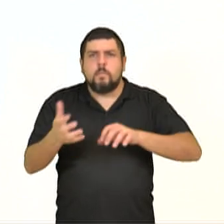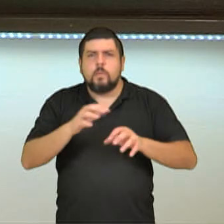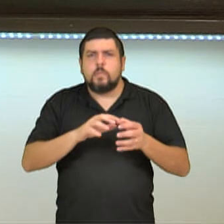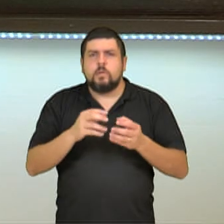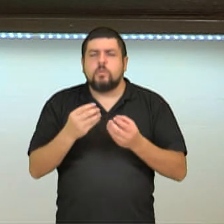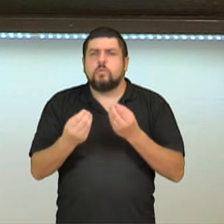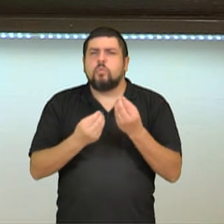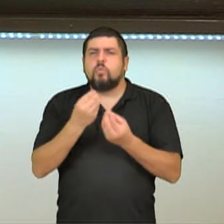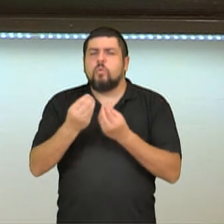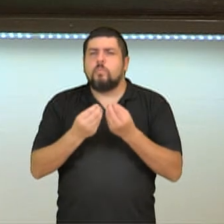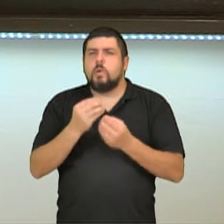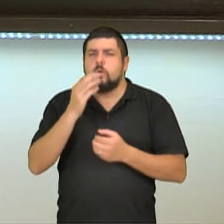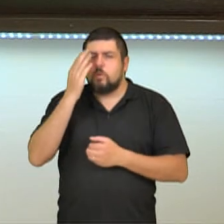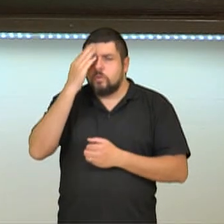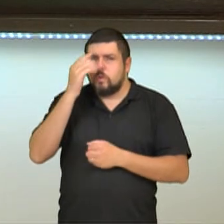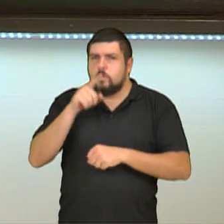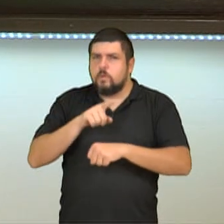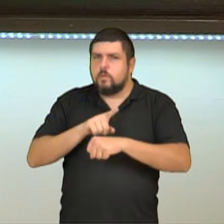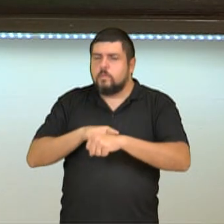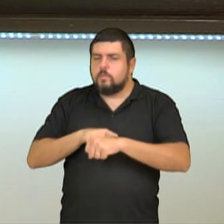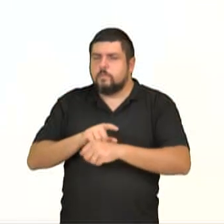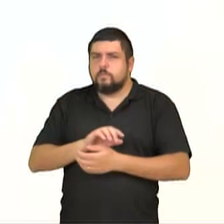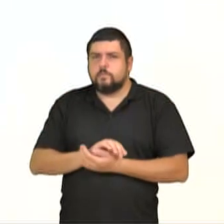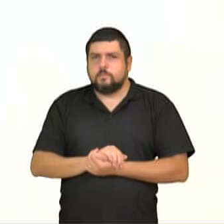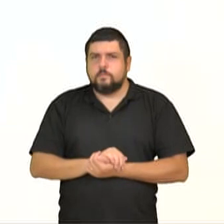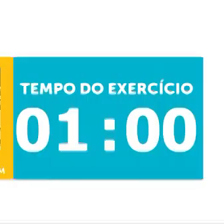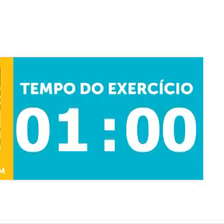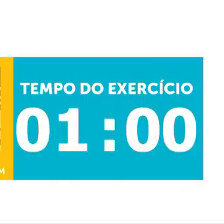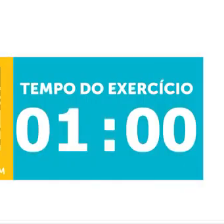dar um tempo para vocês pensarem e a gente já volta.